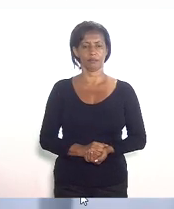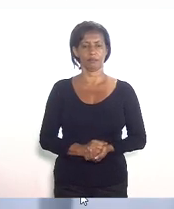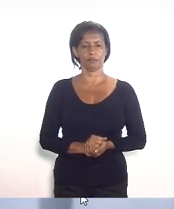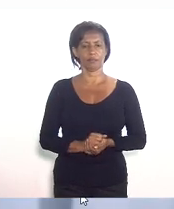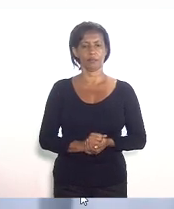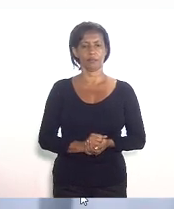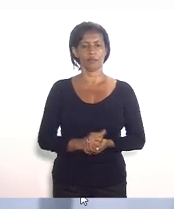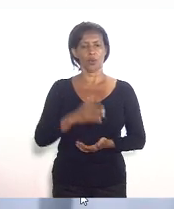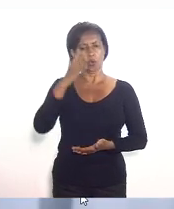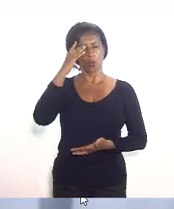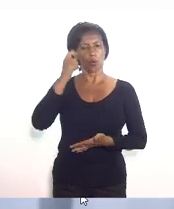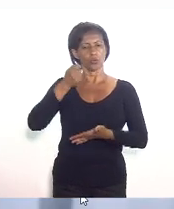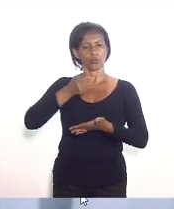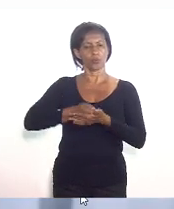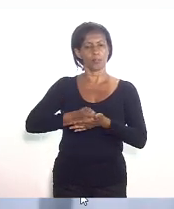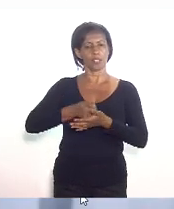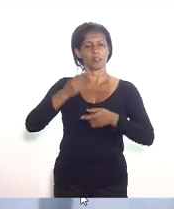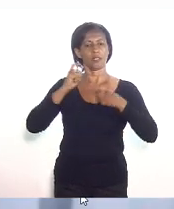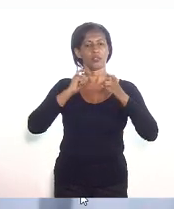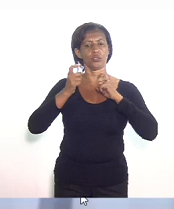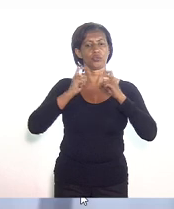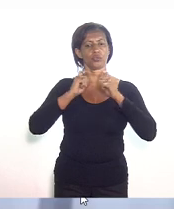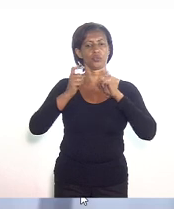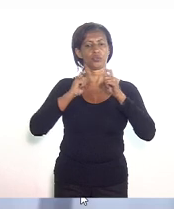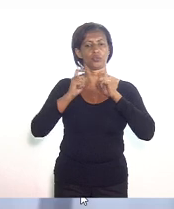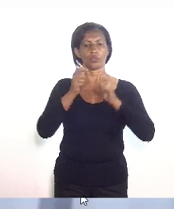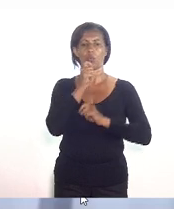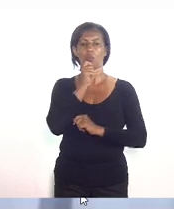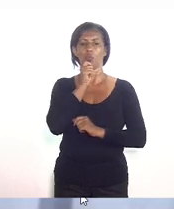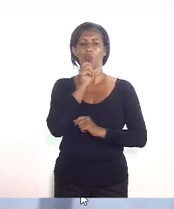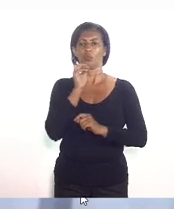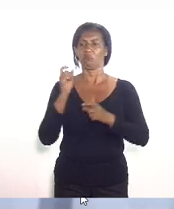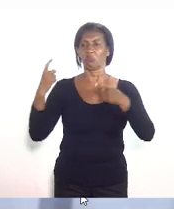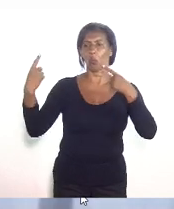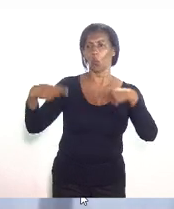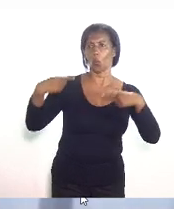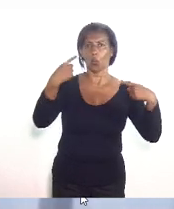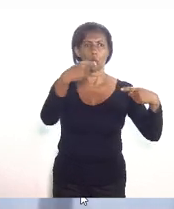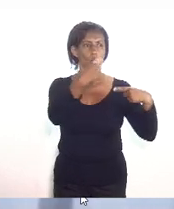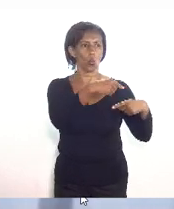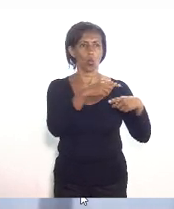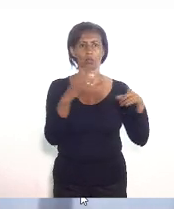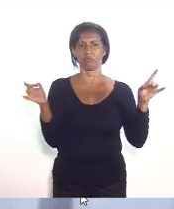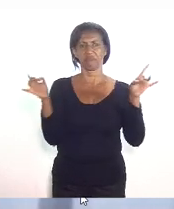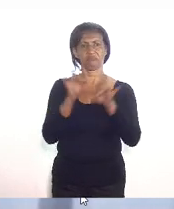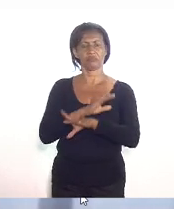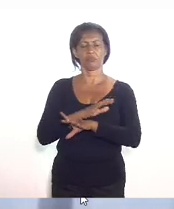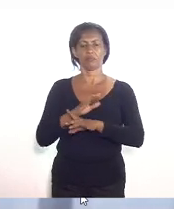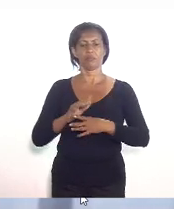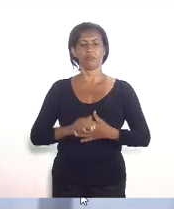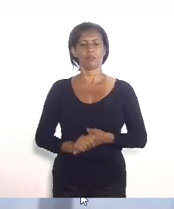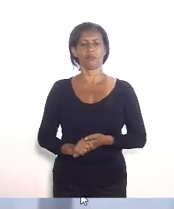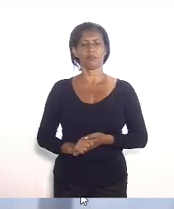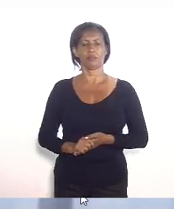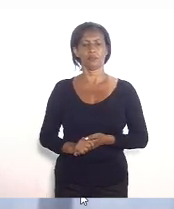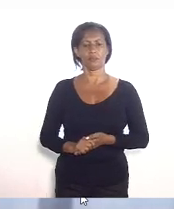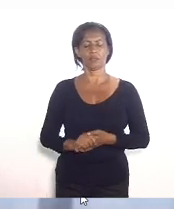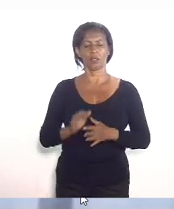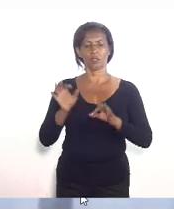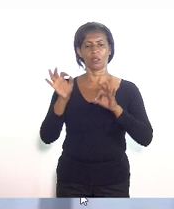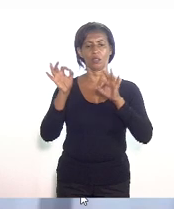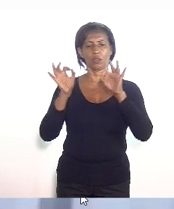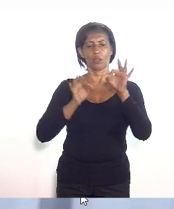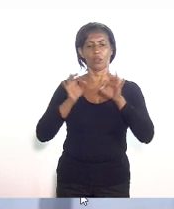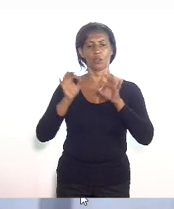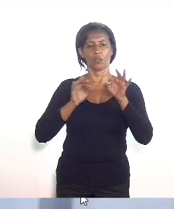pareceres emitidos em discussão. Não havendo quem queira discutir, encerrada a discussão, o projeto